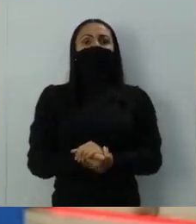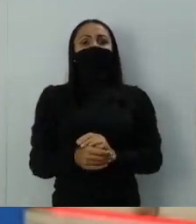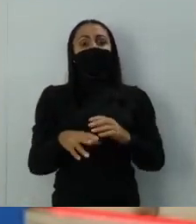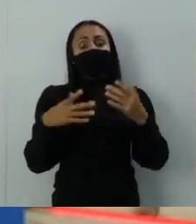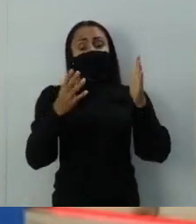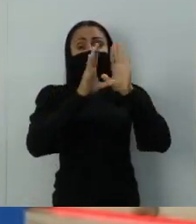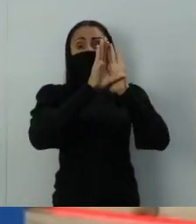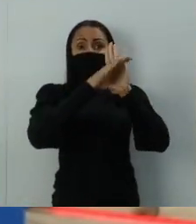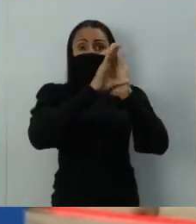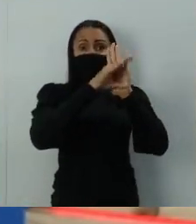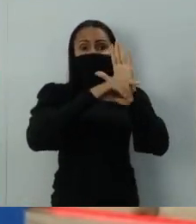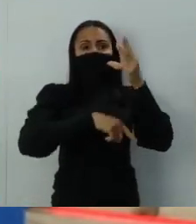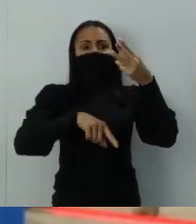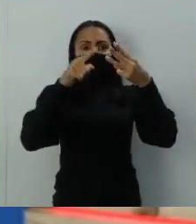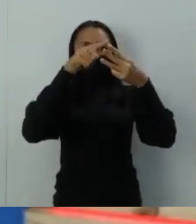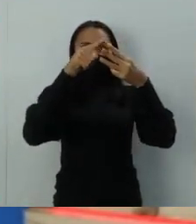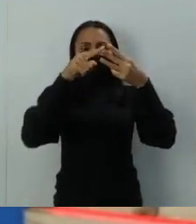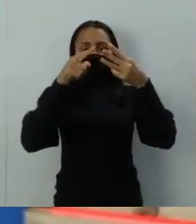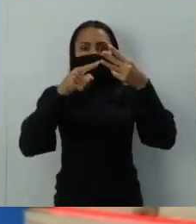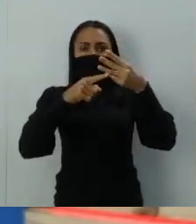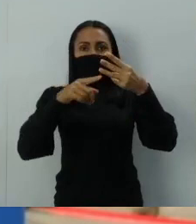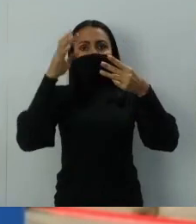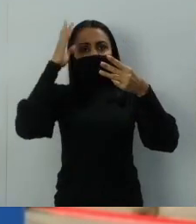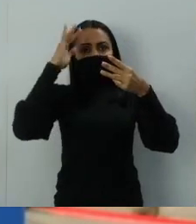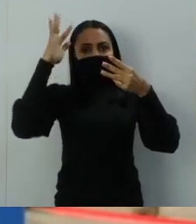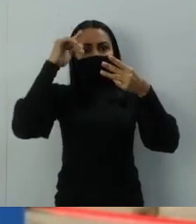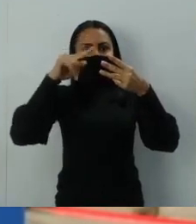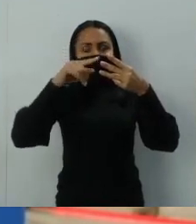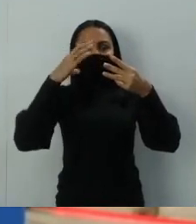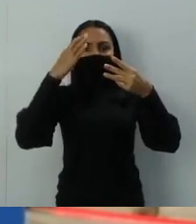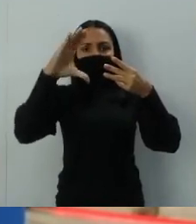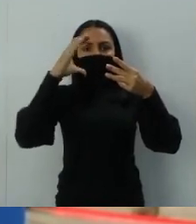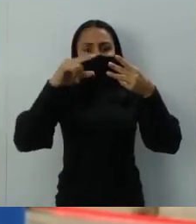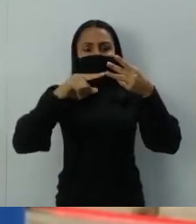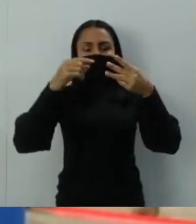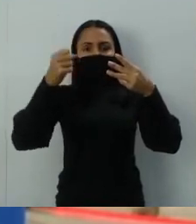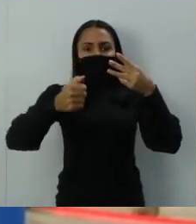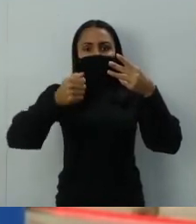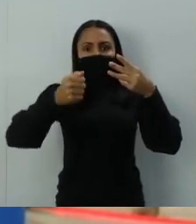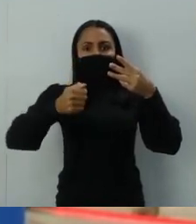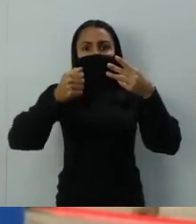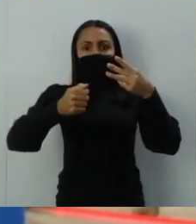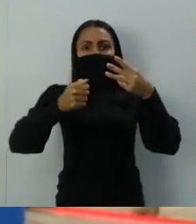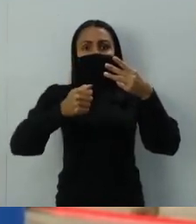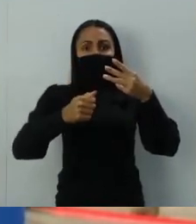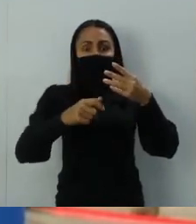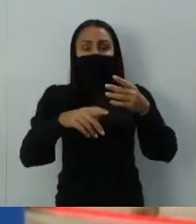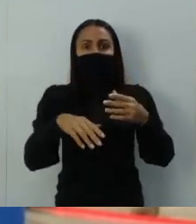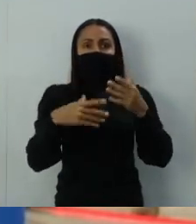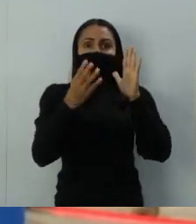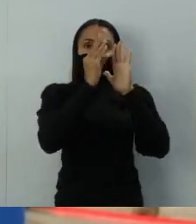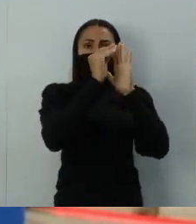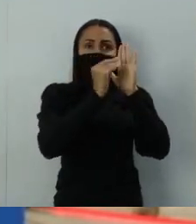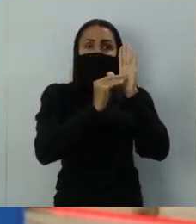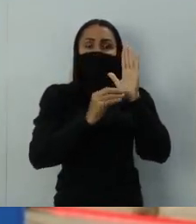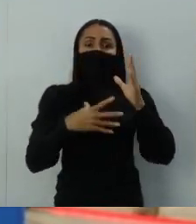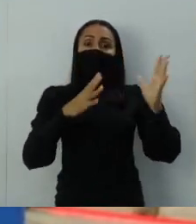são a ideologia, a comunicação e o poder, e quais são as implicações do mundo que nós vivemos hoje, tá bom?